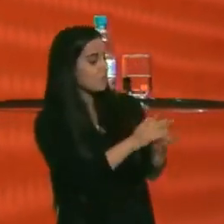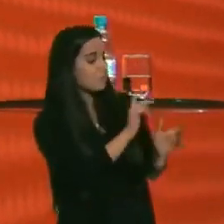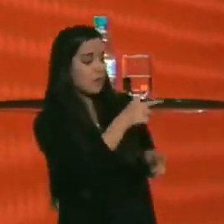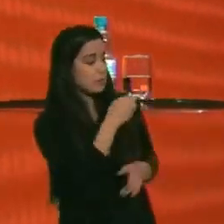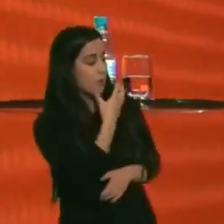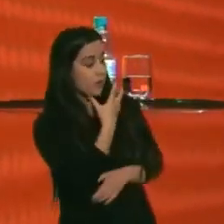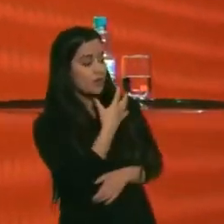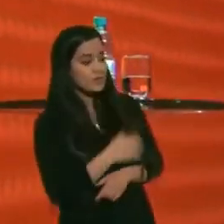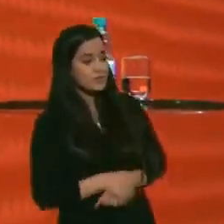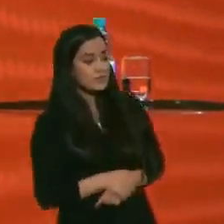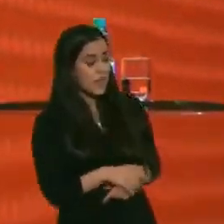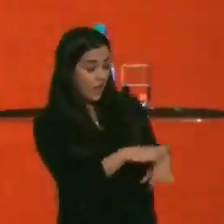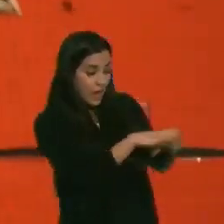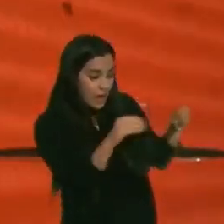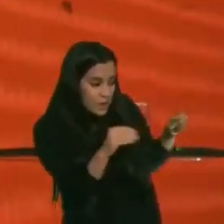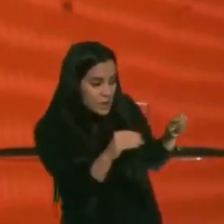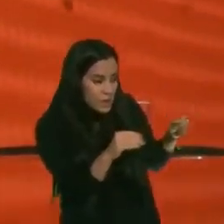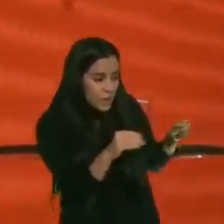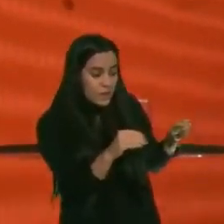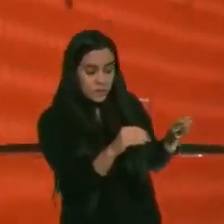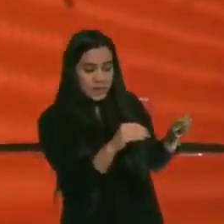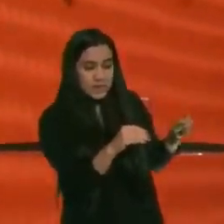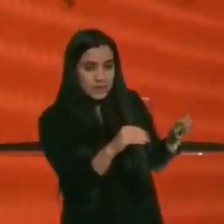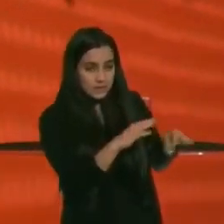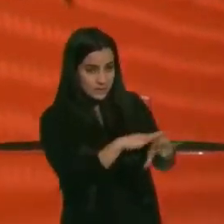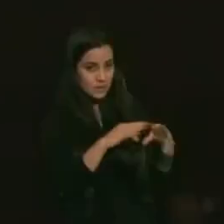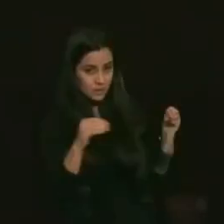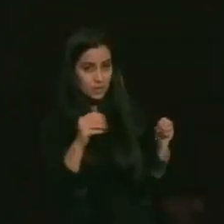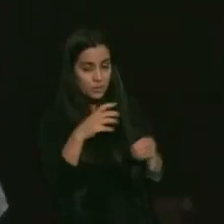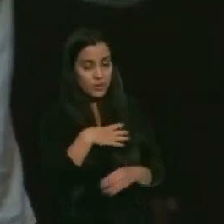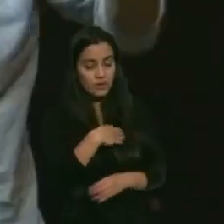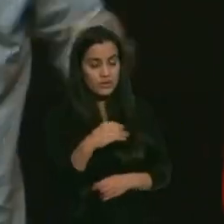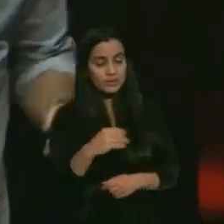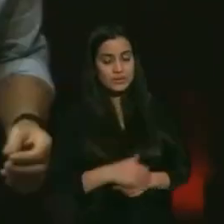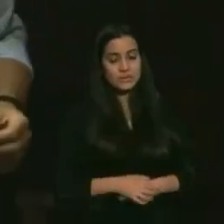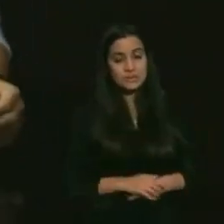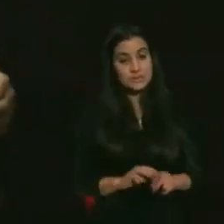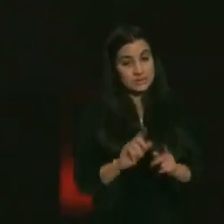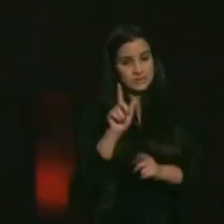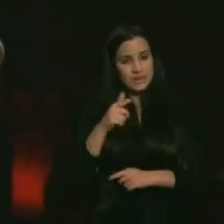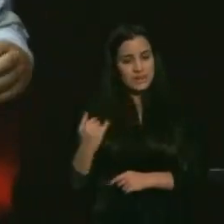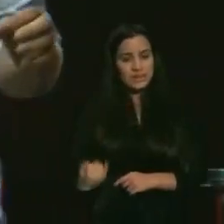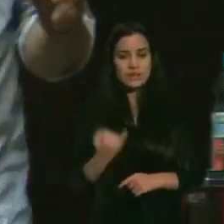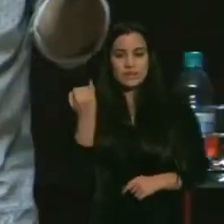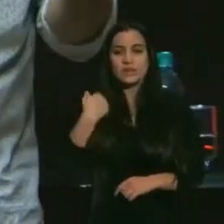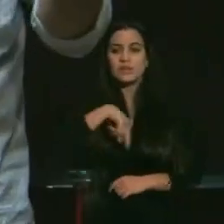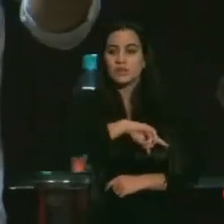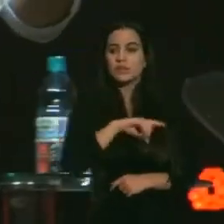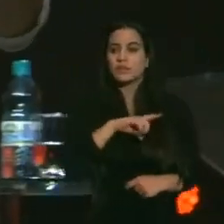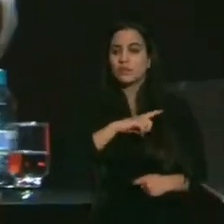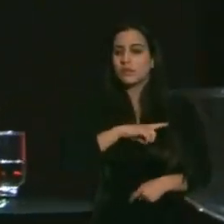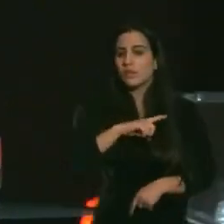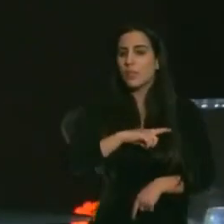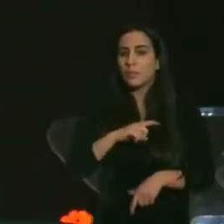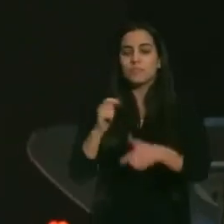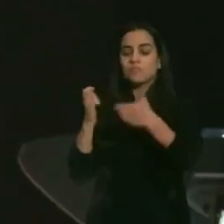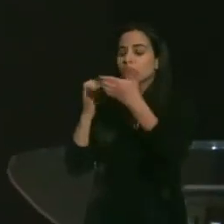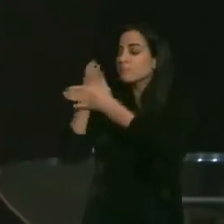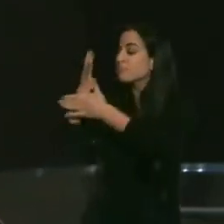impressionante. Cura a filha daquela mulher. Sabe o que me chama a atenção? Nós temos acesso aos